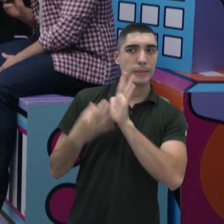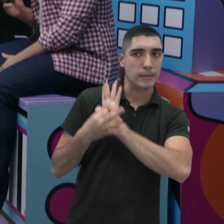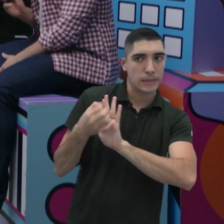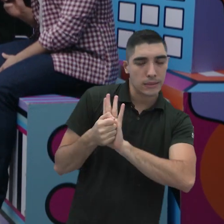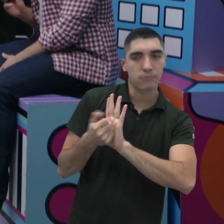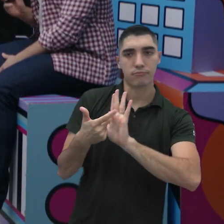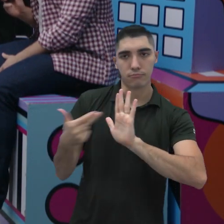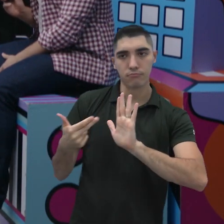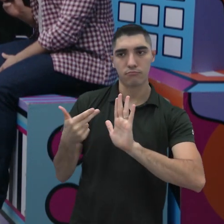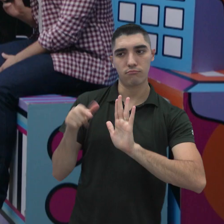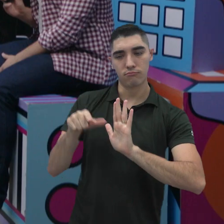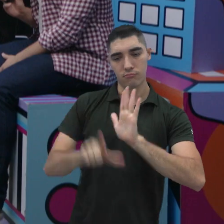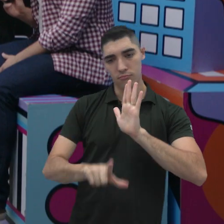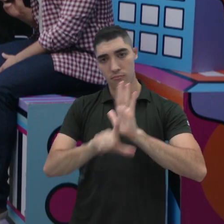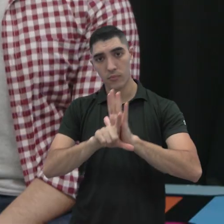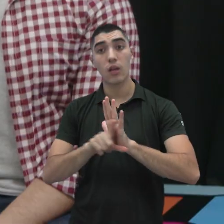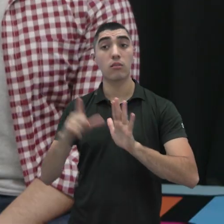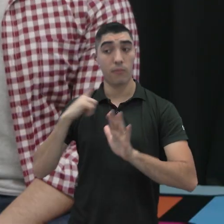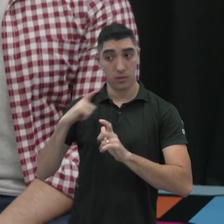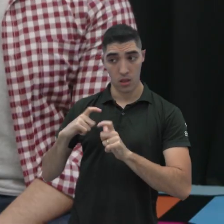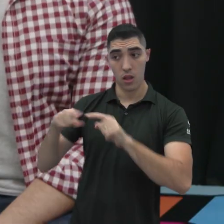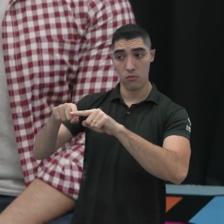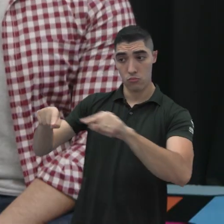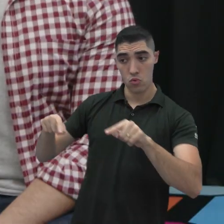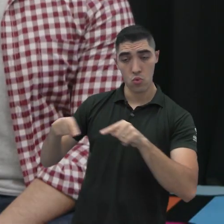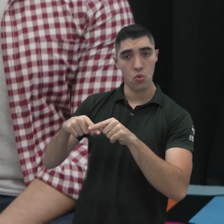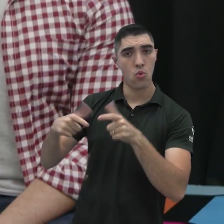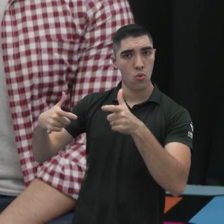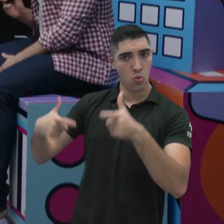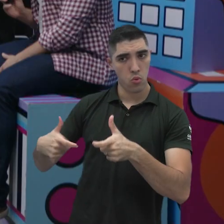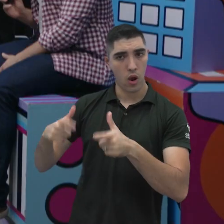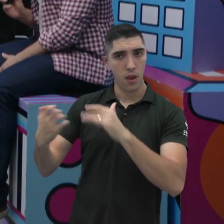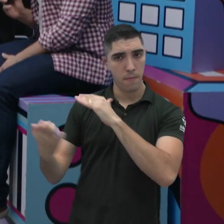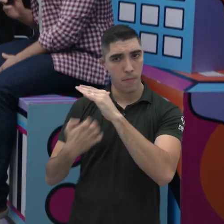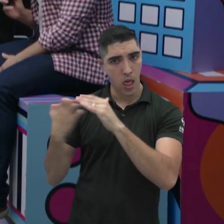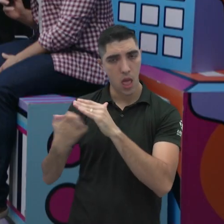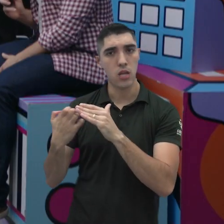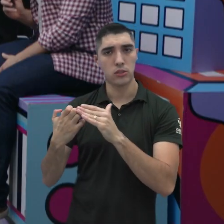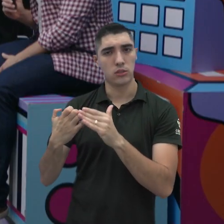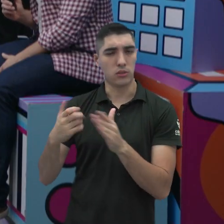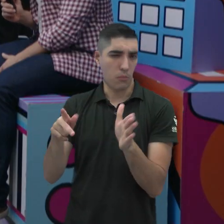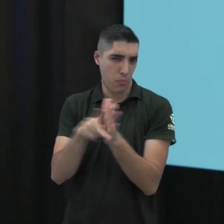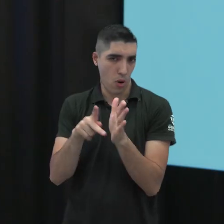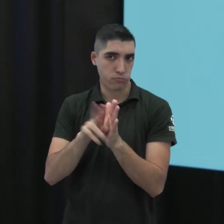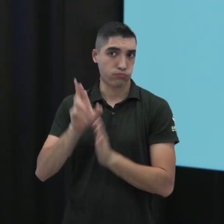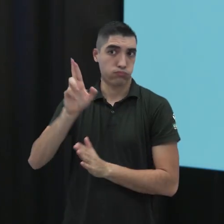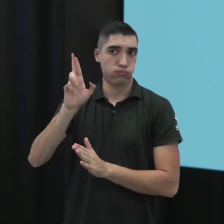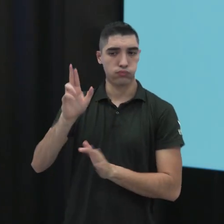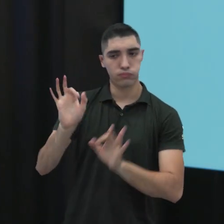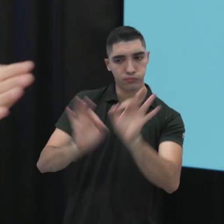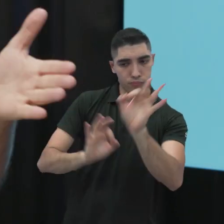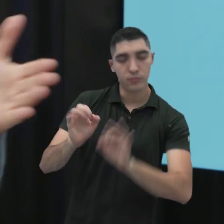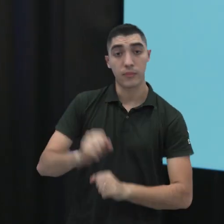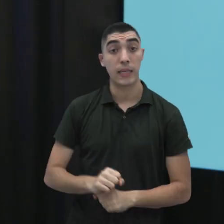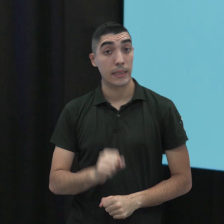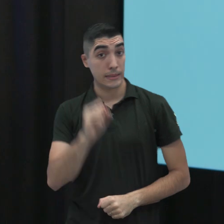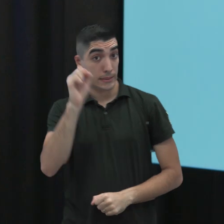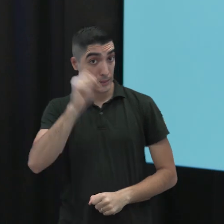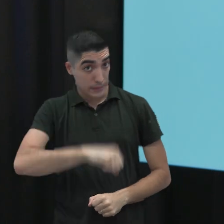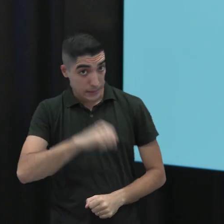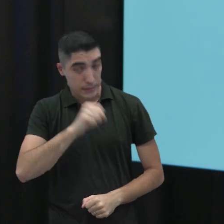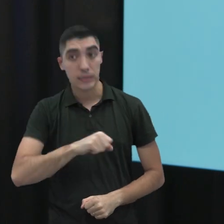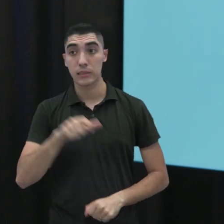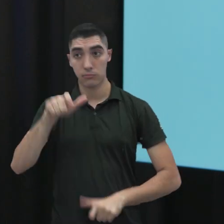incentivo cultural, né? Escritórios que trabalham com isso também. Cresceu bastante, né, essa profissão e